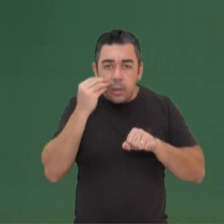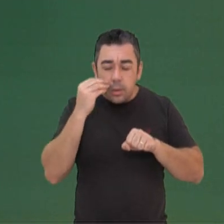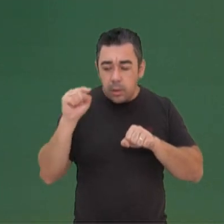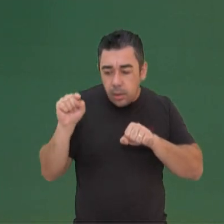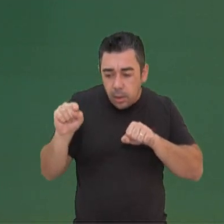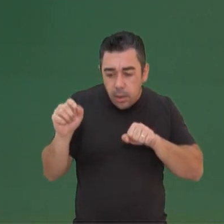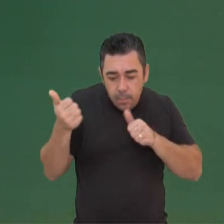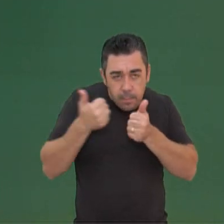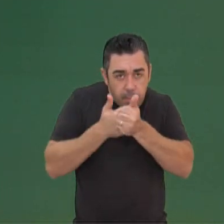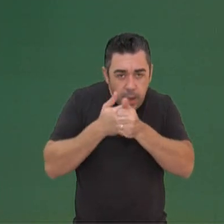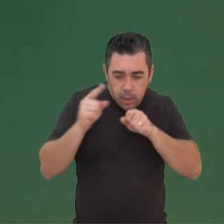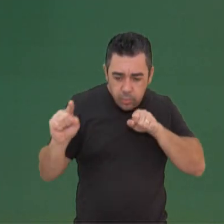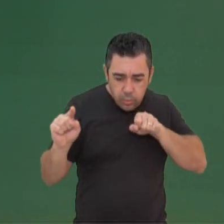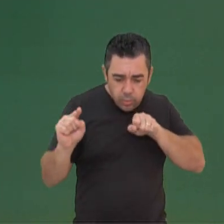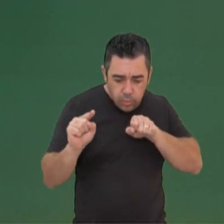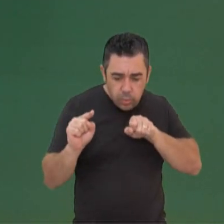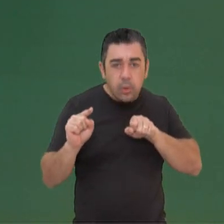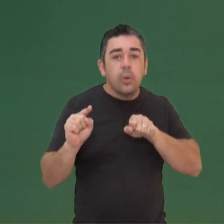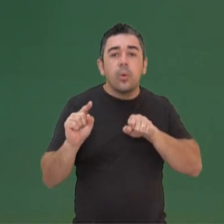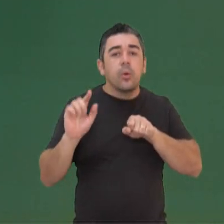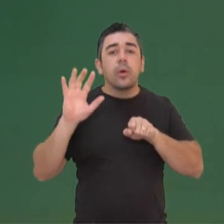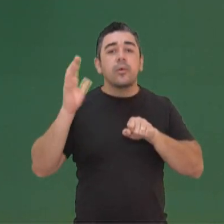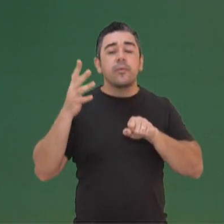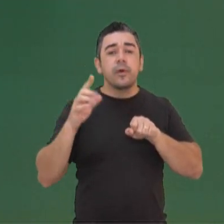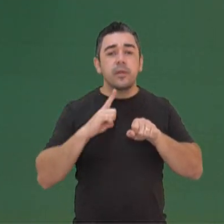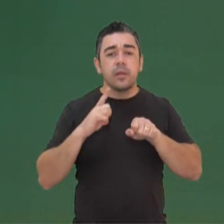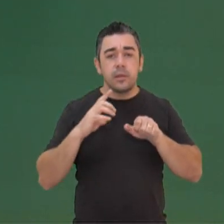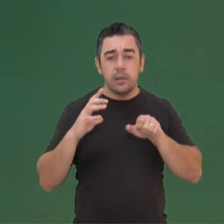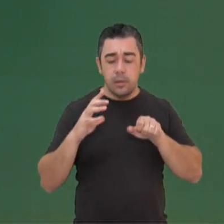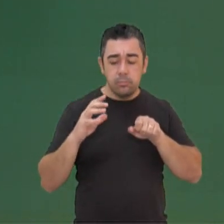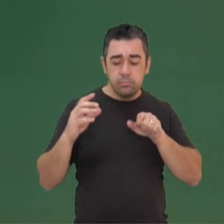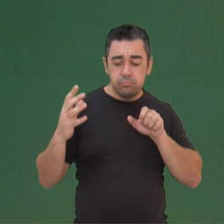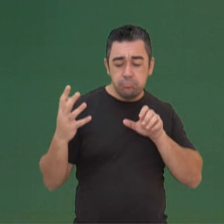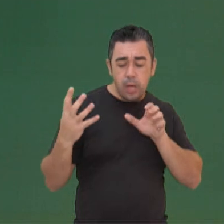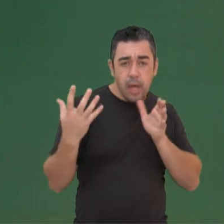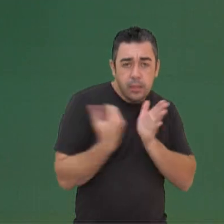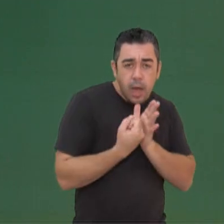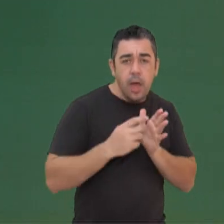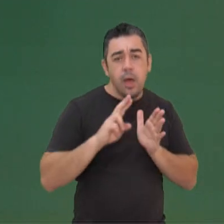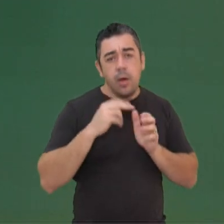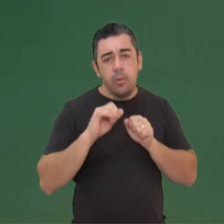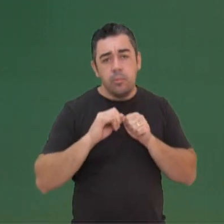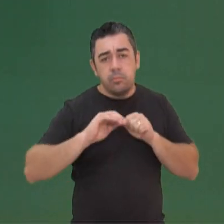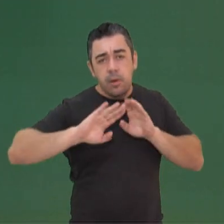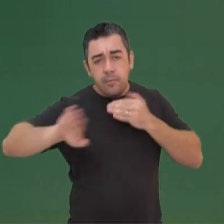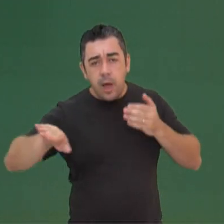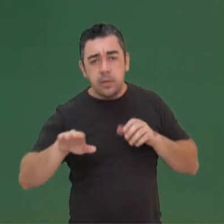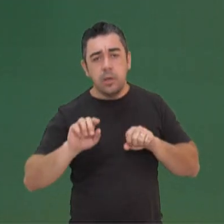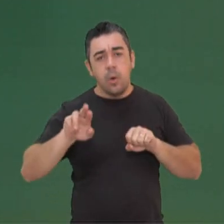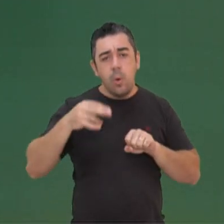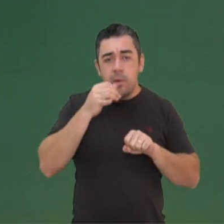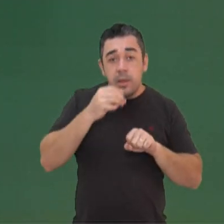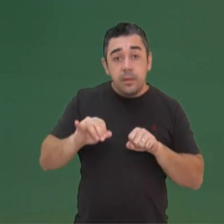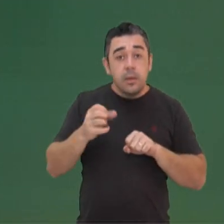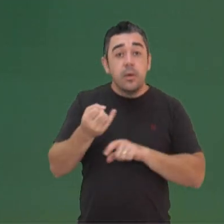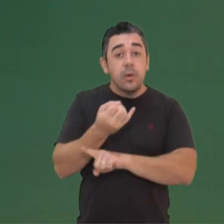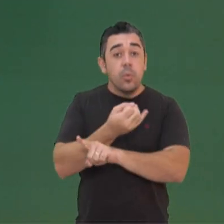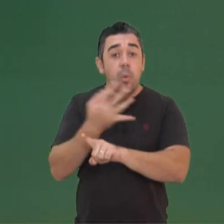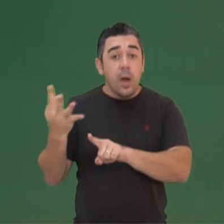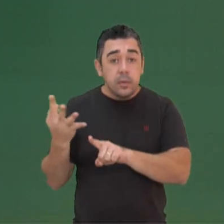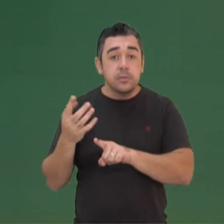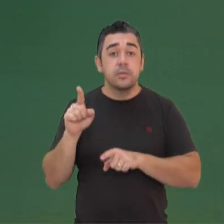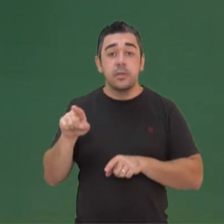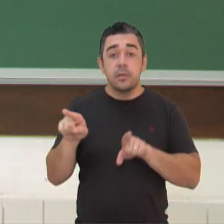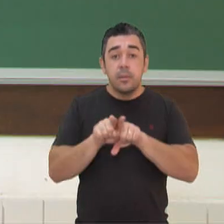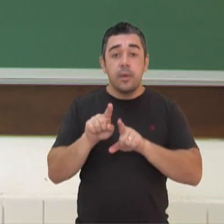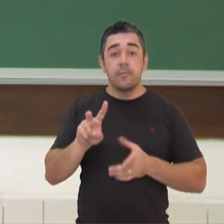nessas proximidades, ela vai sofrer a interferência desse chamado potencial elétrico, que é medido agora em